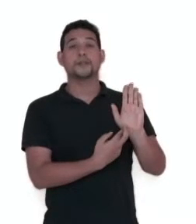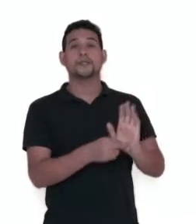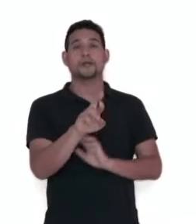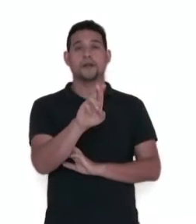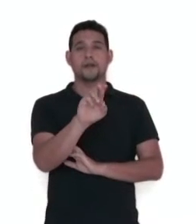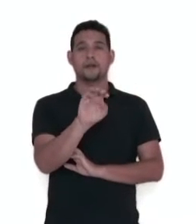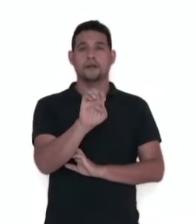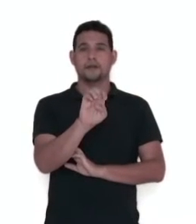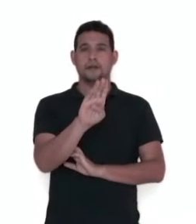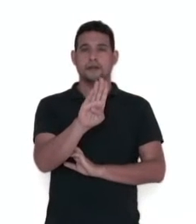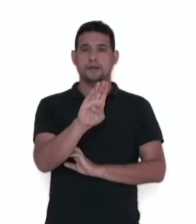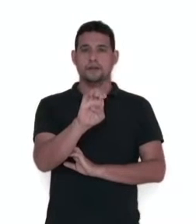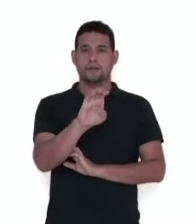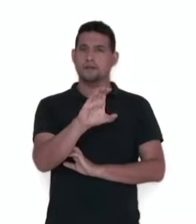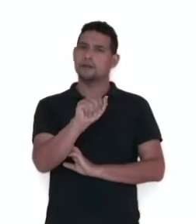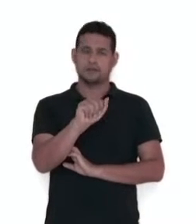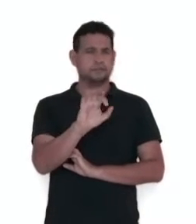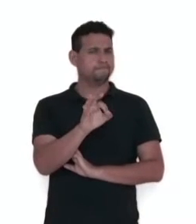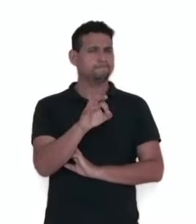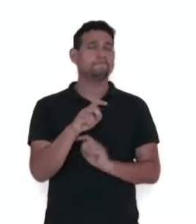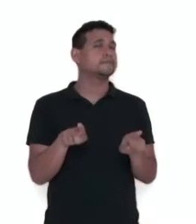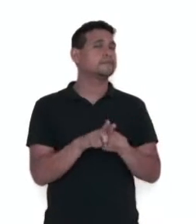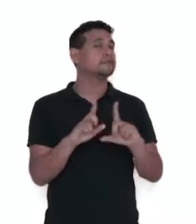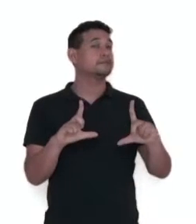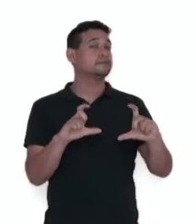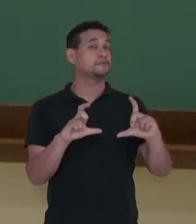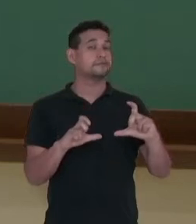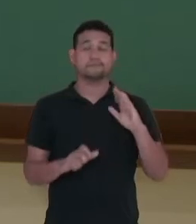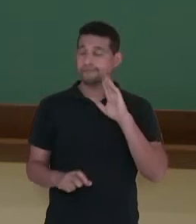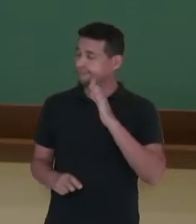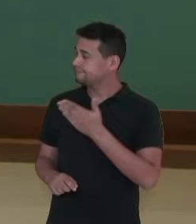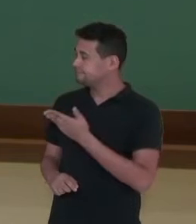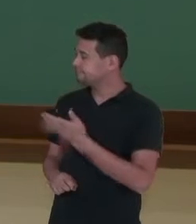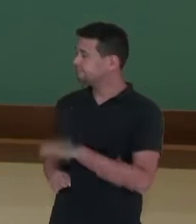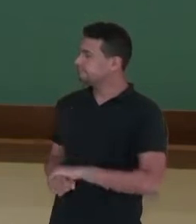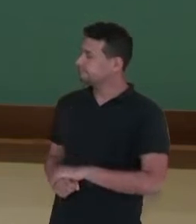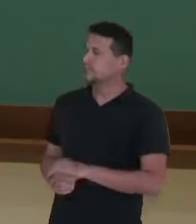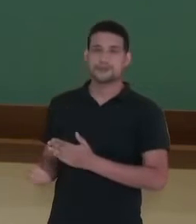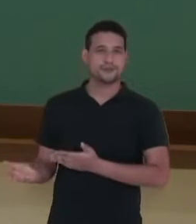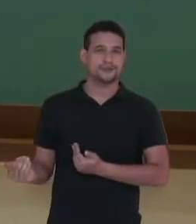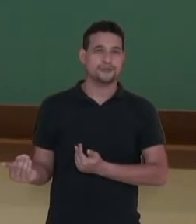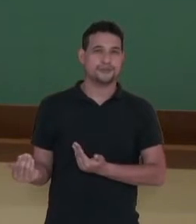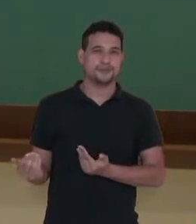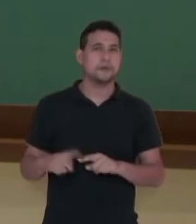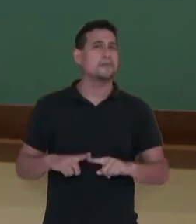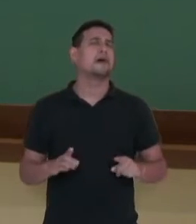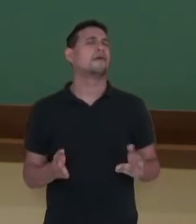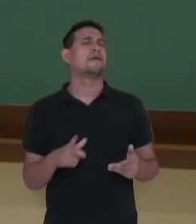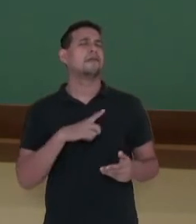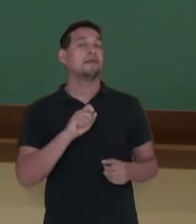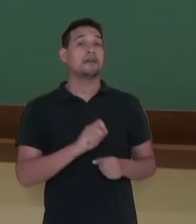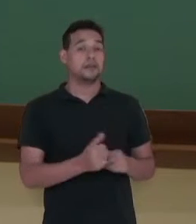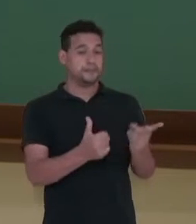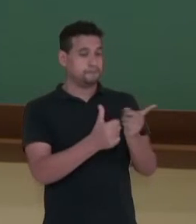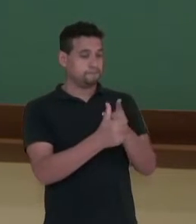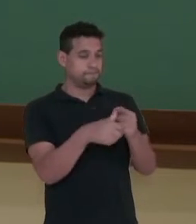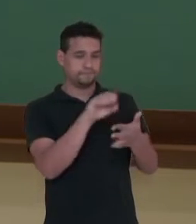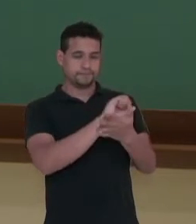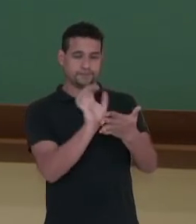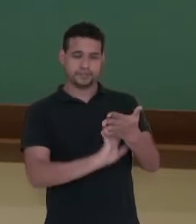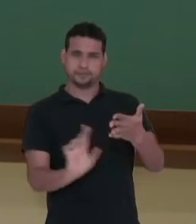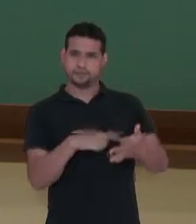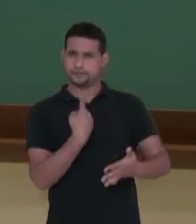Rebeca e a figura de Rebeca mais jovem. Agora temos a primeira